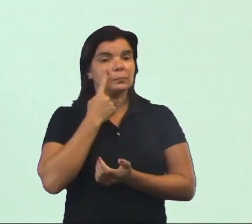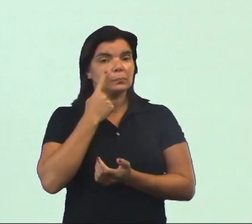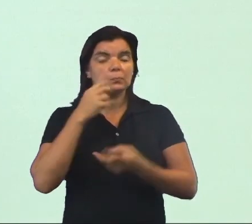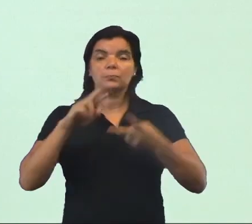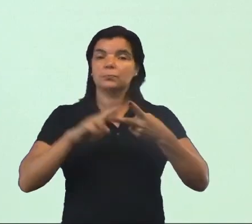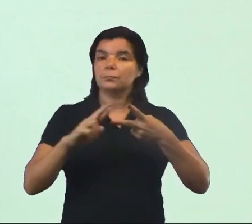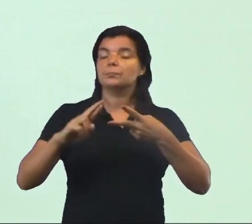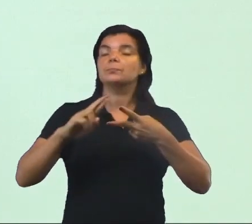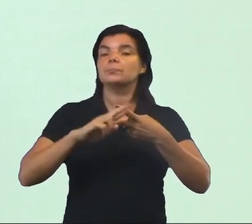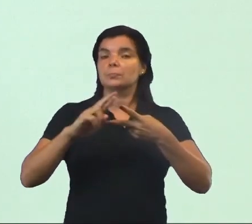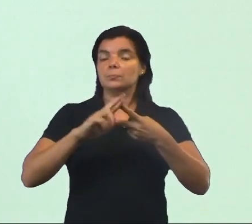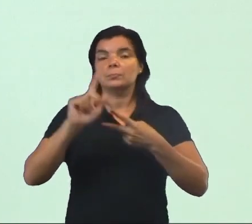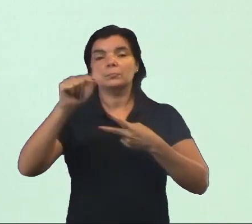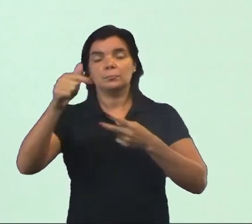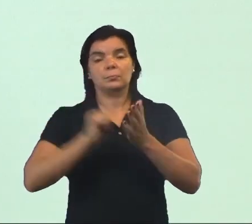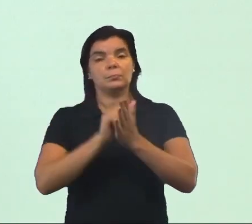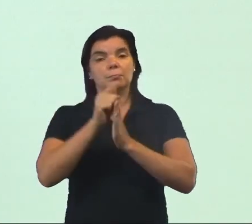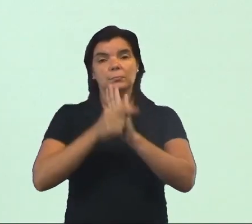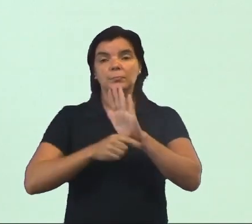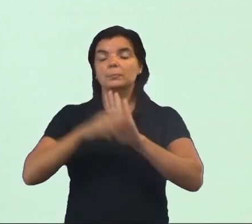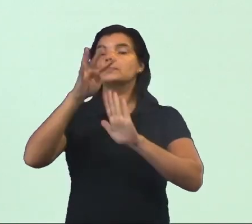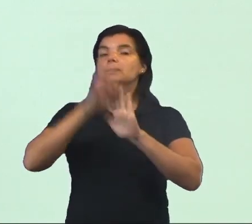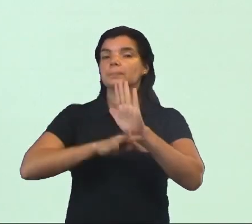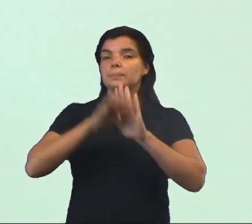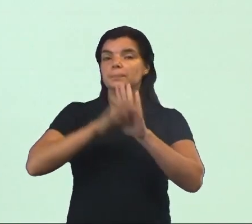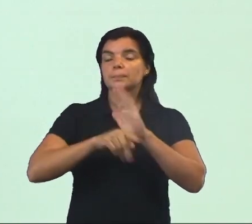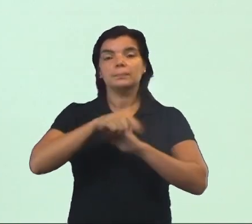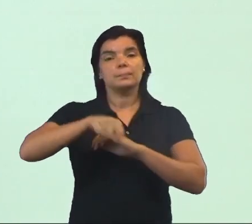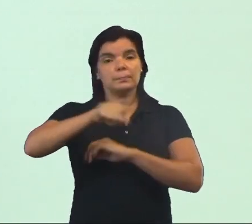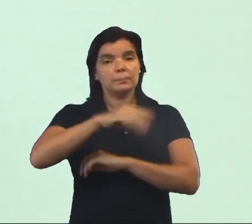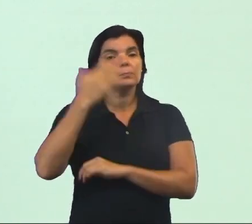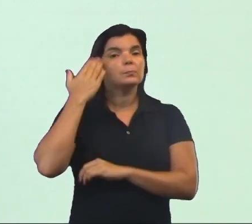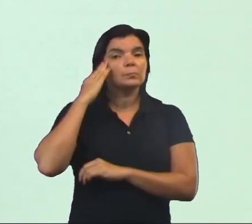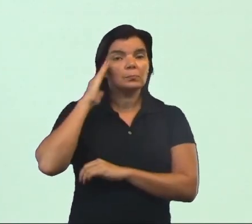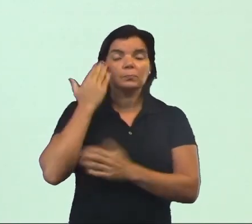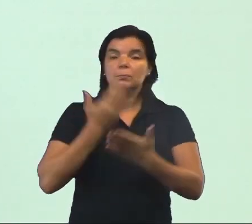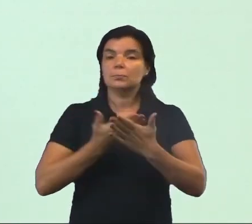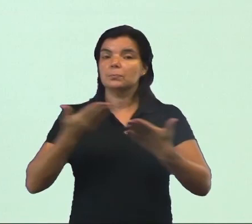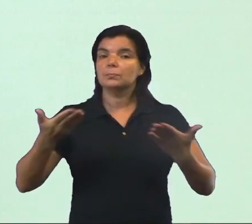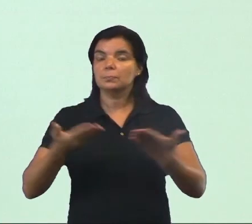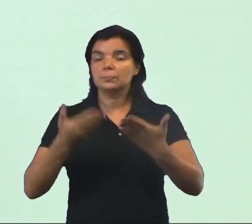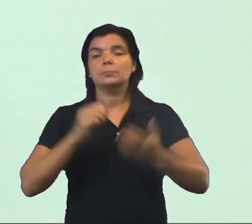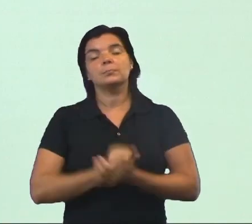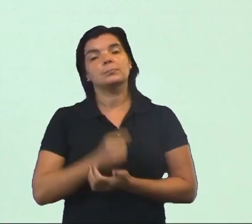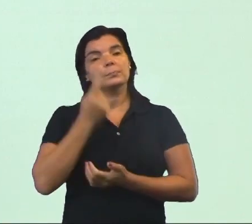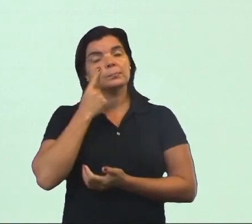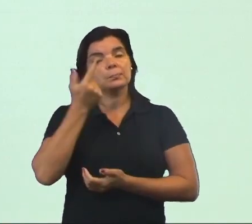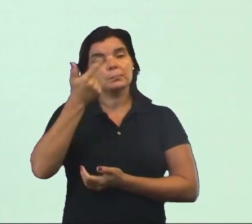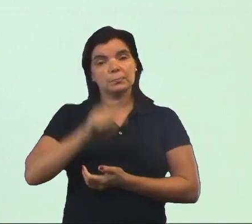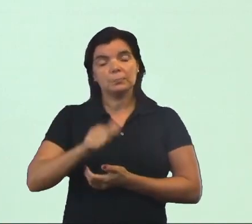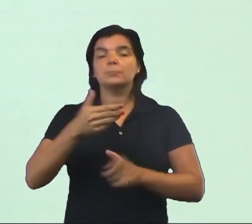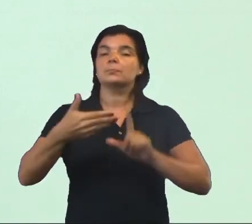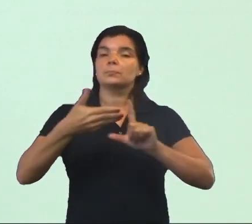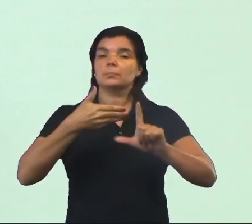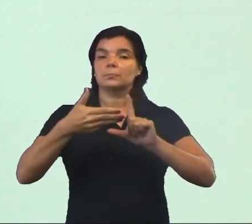recursos estilísticos em outros gêneros textuais. Espero que vocês tenham entendido a aula de hoje e vejam esta